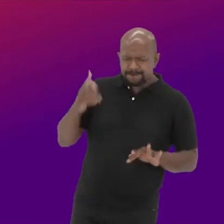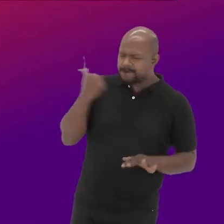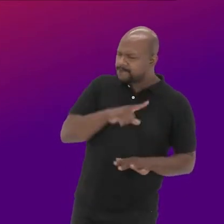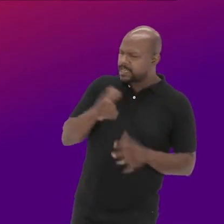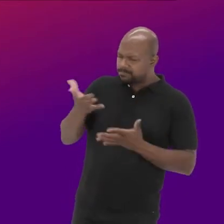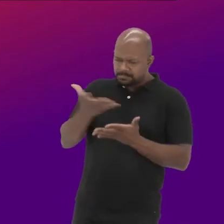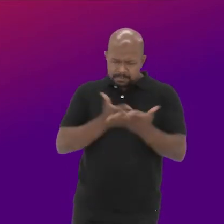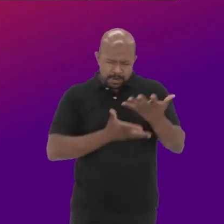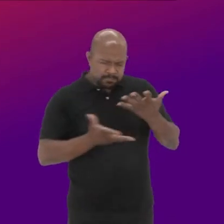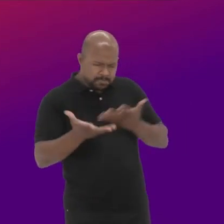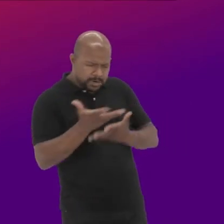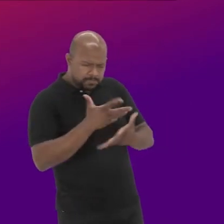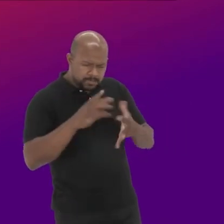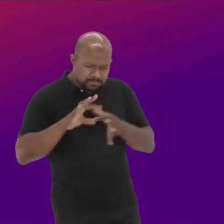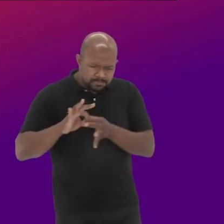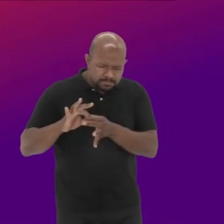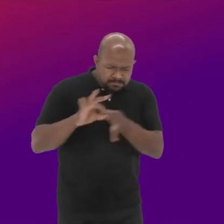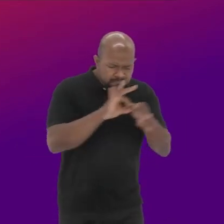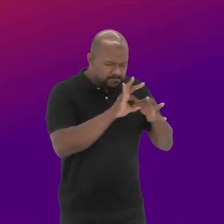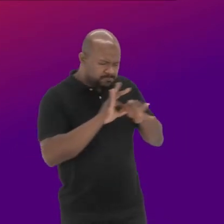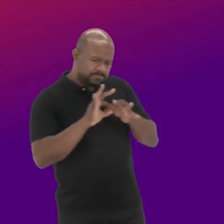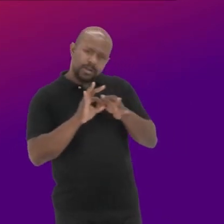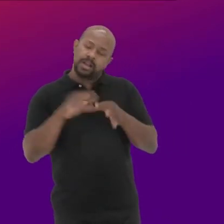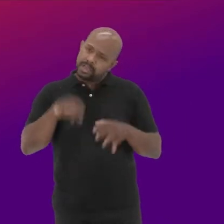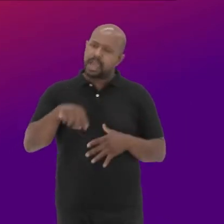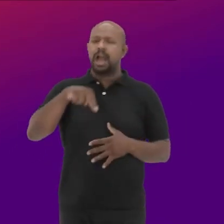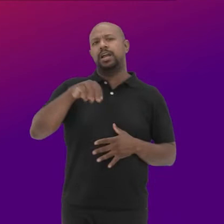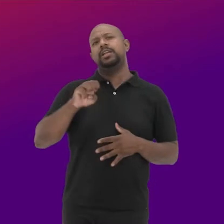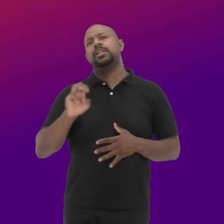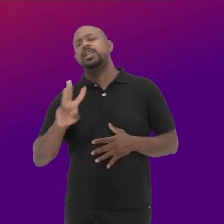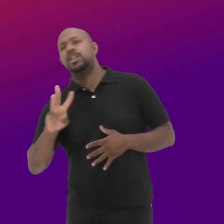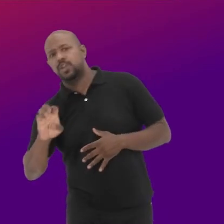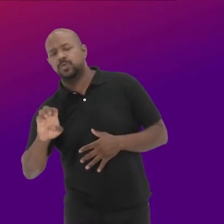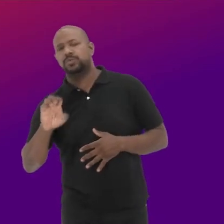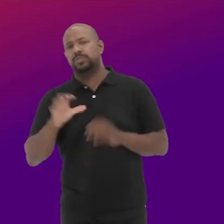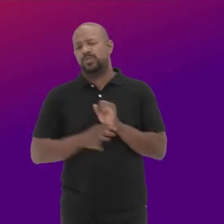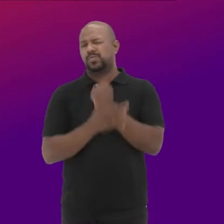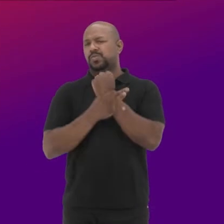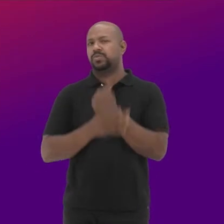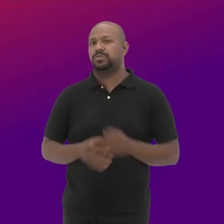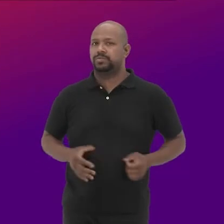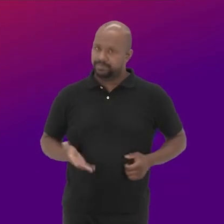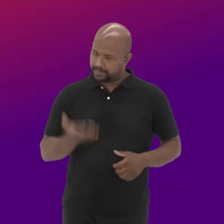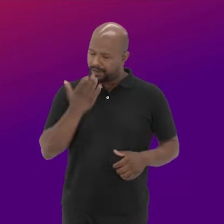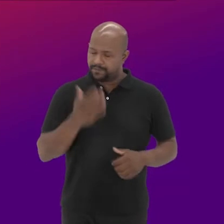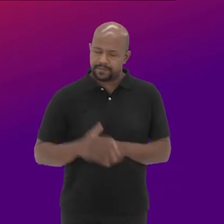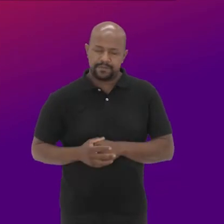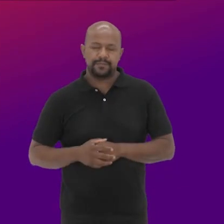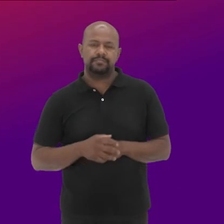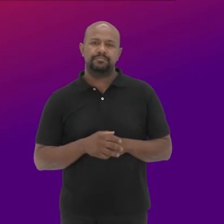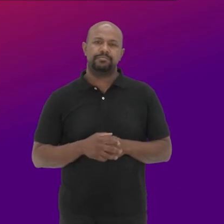costurar essa parceria que vai ser apresentada agora nos próximos slides. Por favor, pode passar.